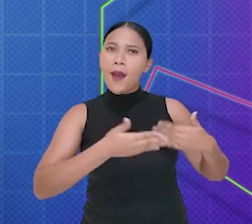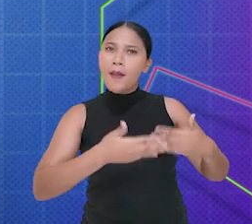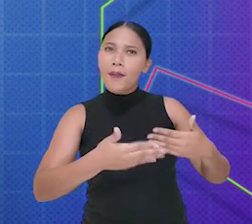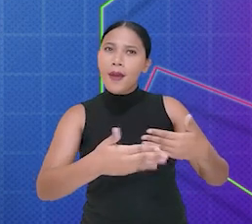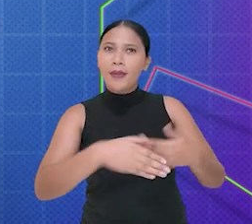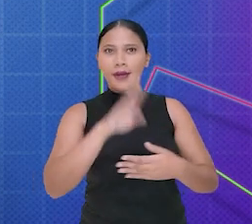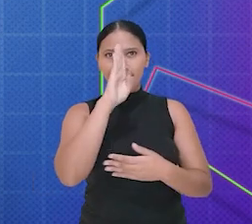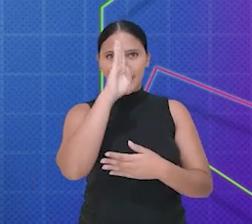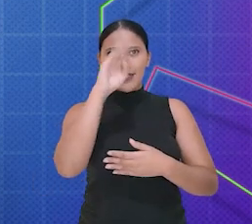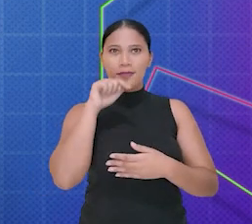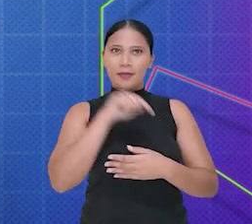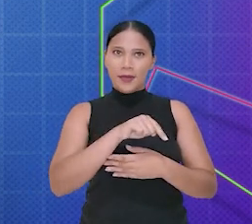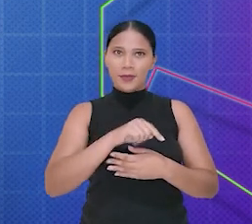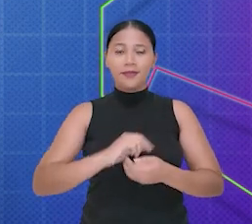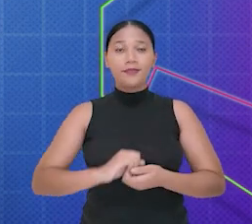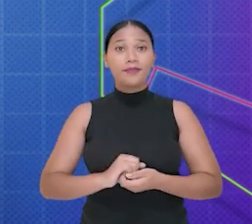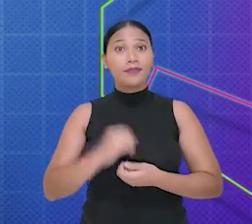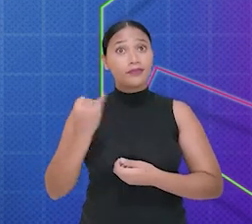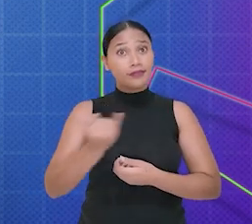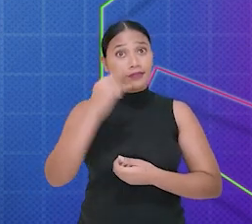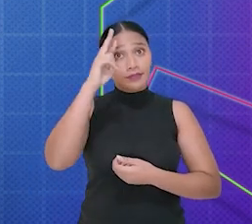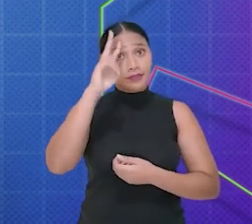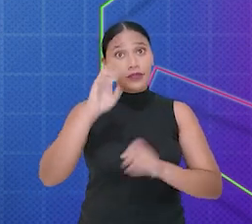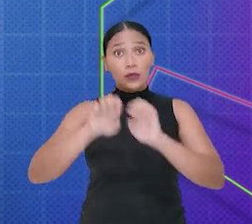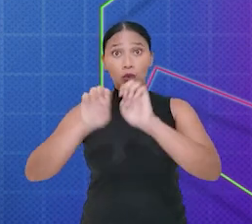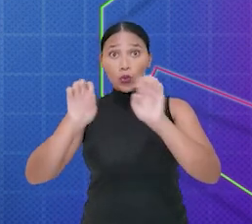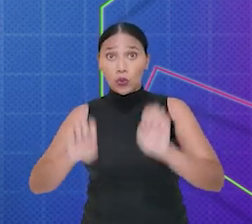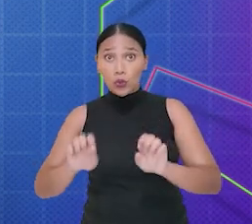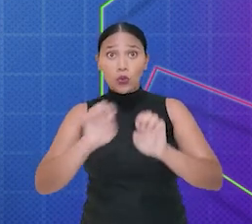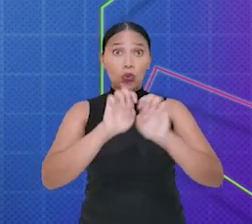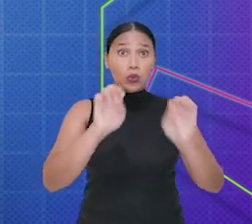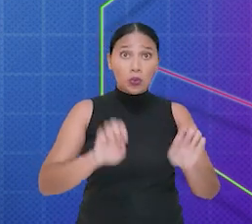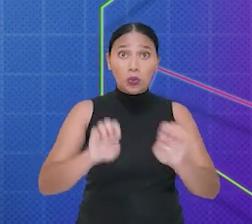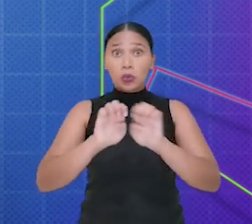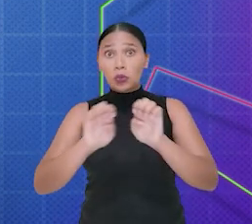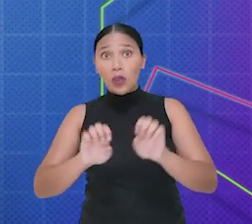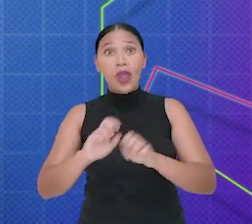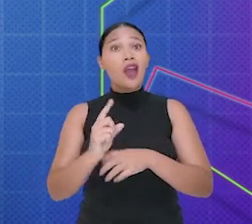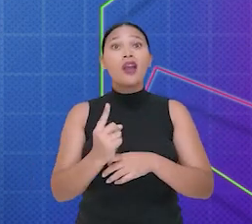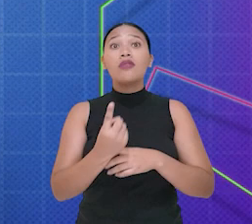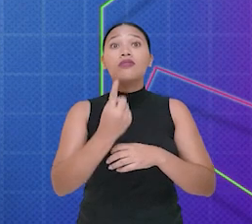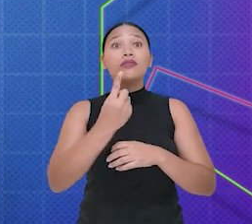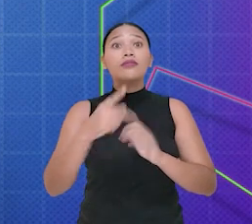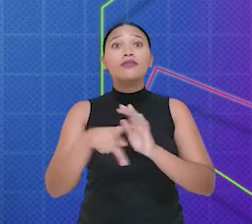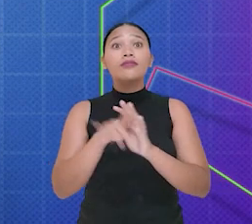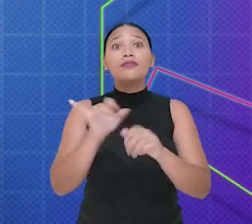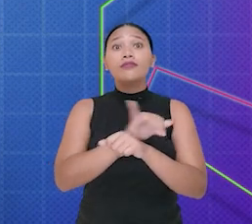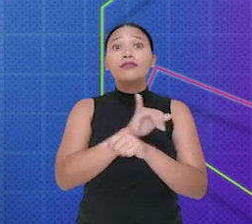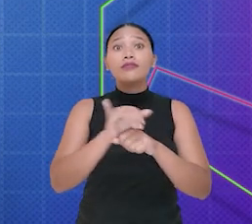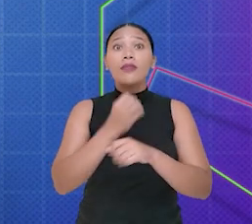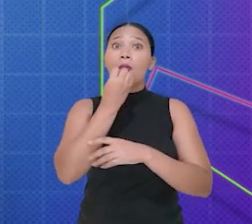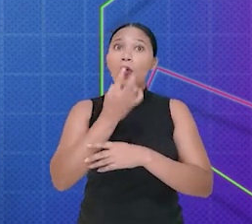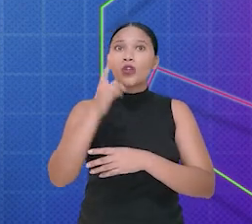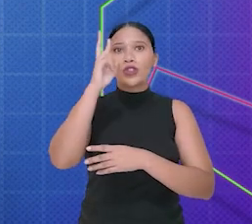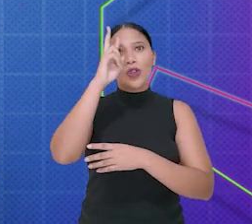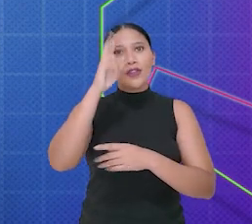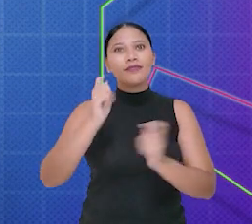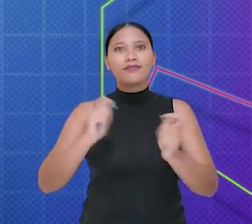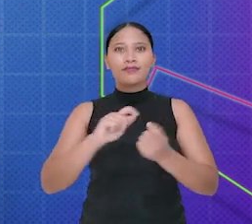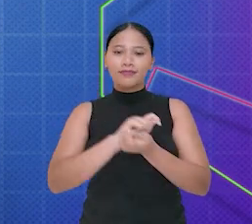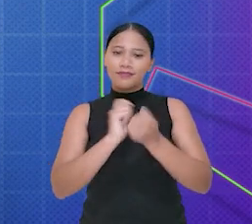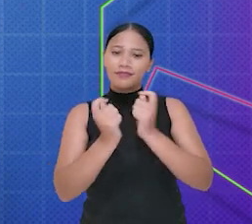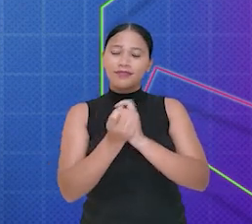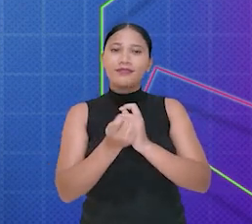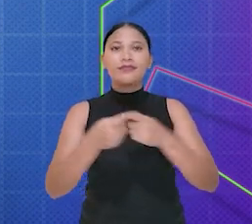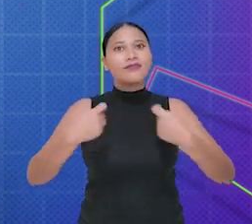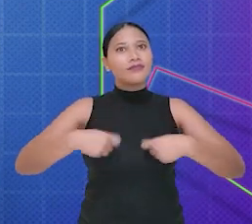na jornada do personagem principal. É importante lembrar que a estrutura é apenas uma ferramenta para ajudar na criação de uma boa história e que ela pode